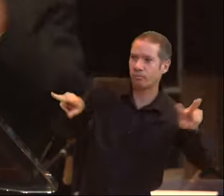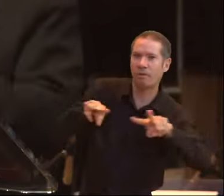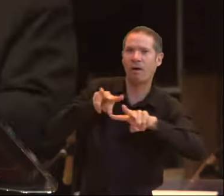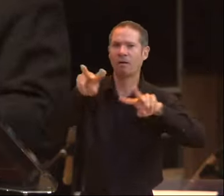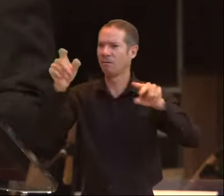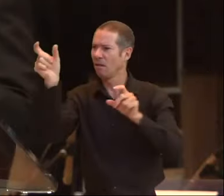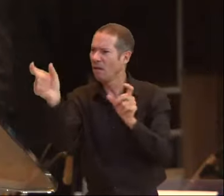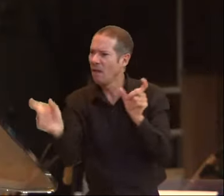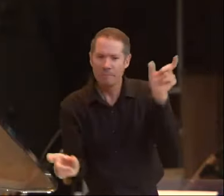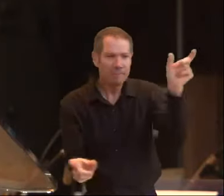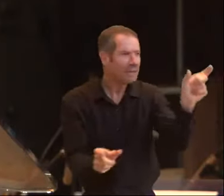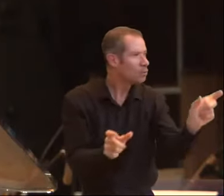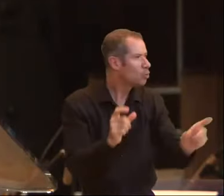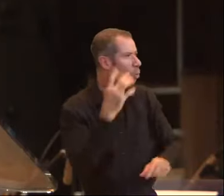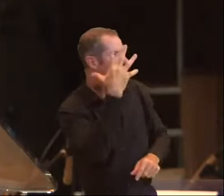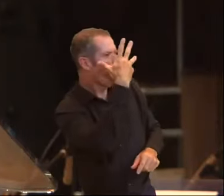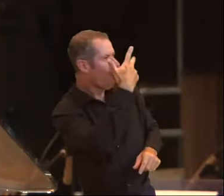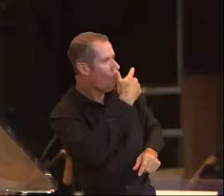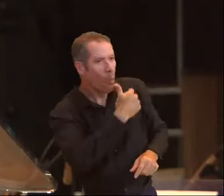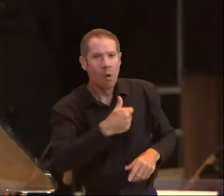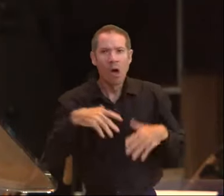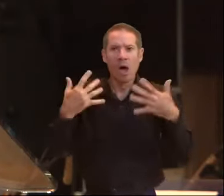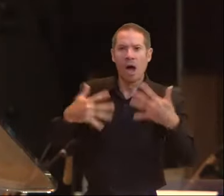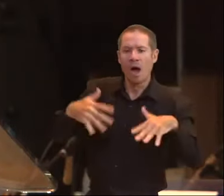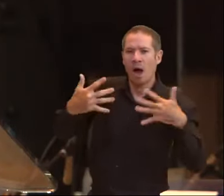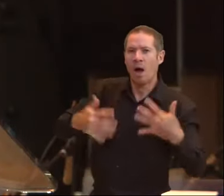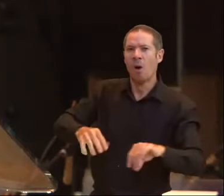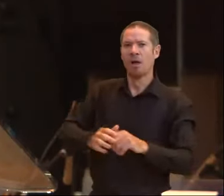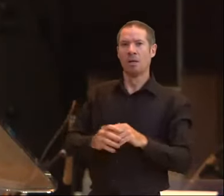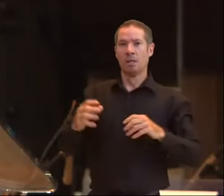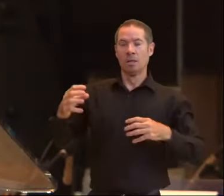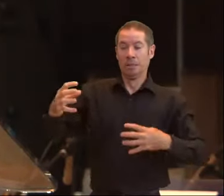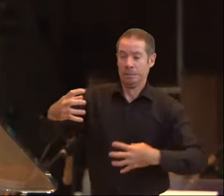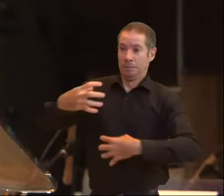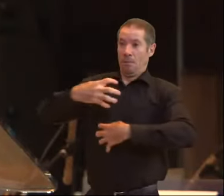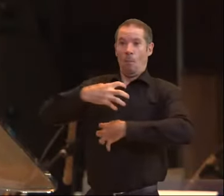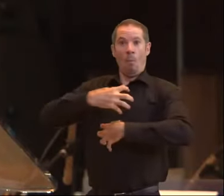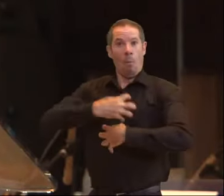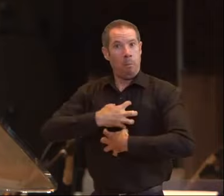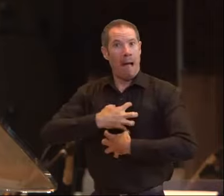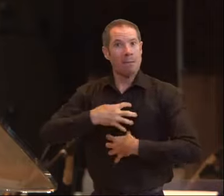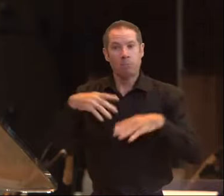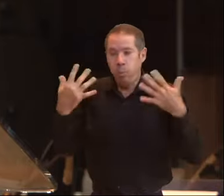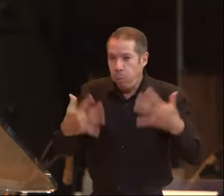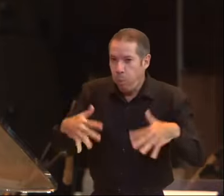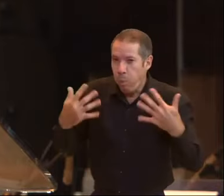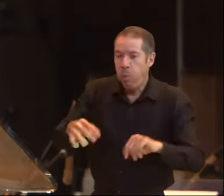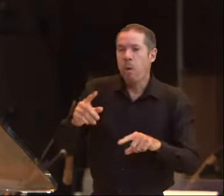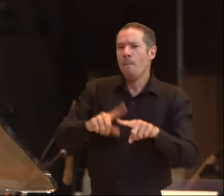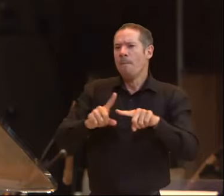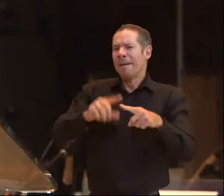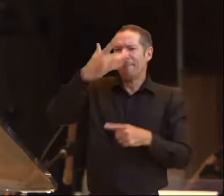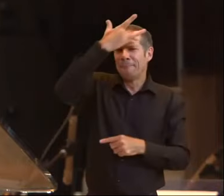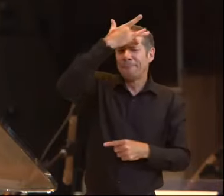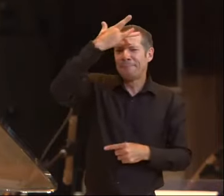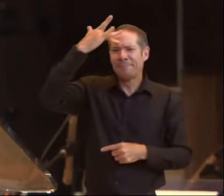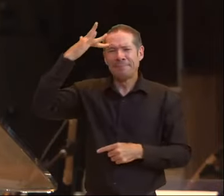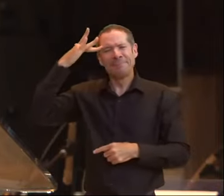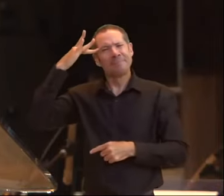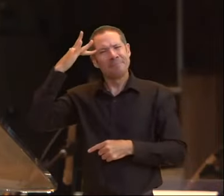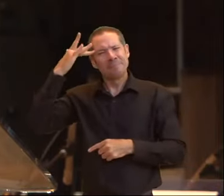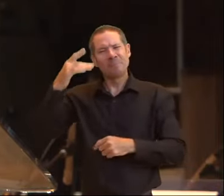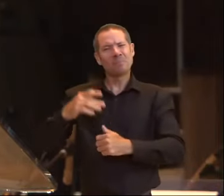olha as pessoas, que coisa linda. Deve ter sido um impacto tremendo, né? Porque quando a pessoa